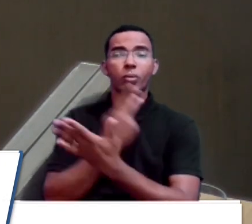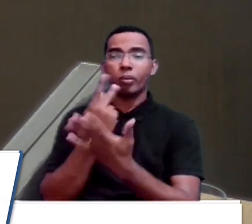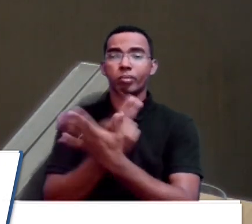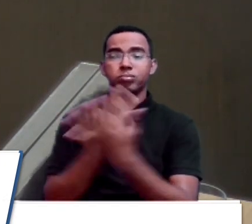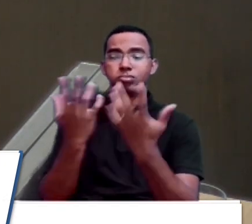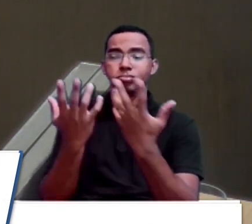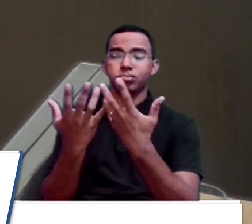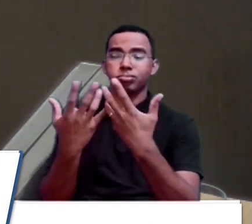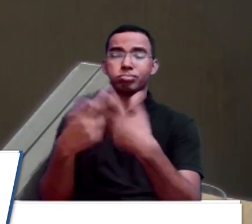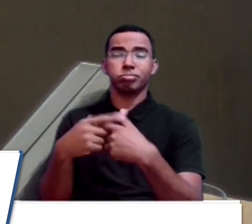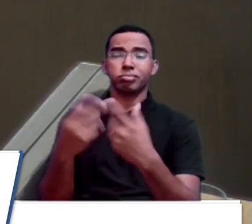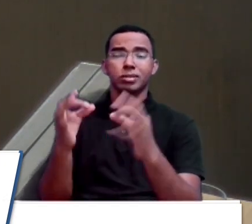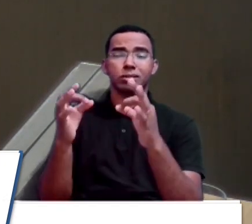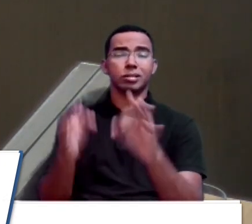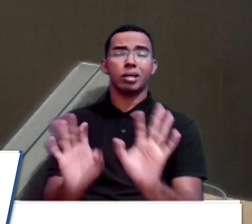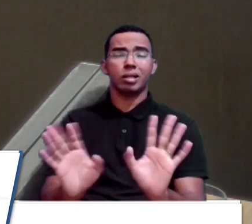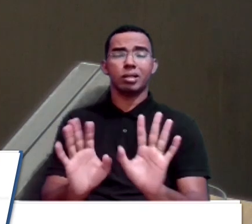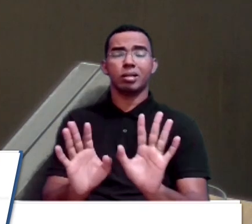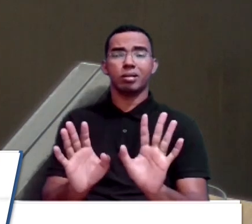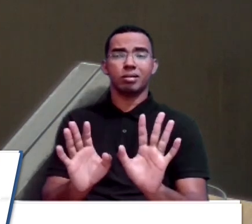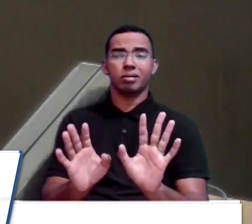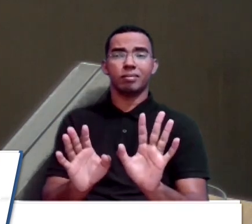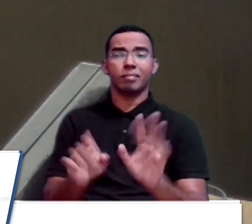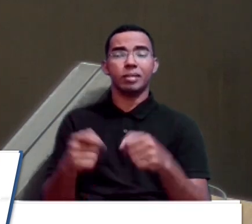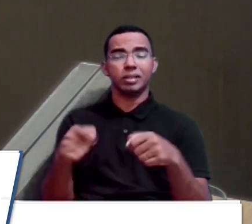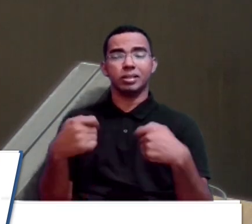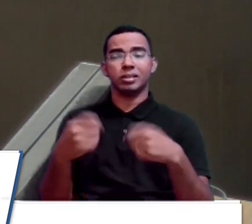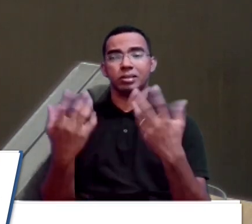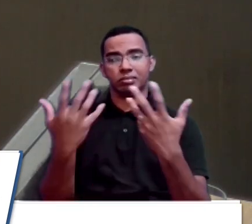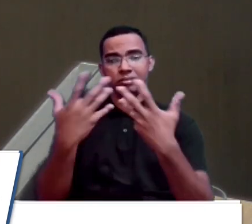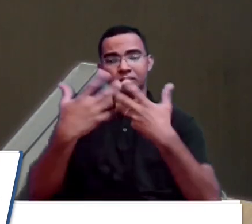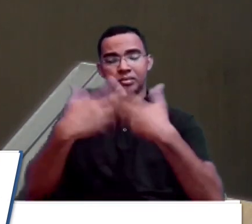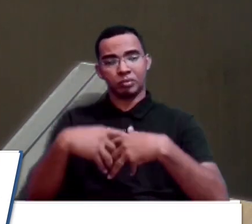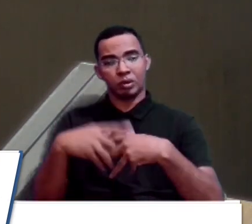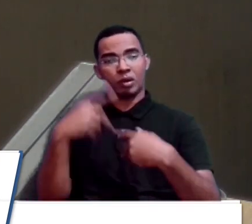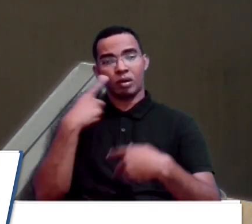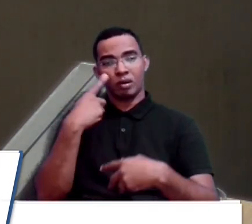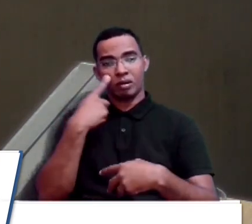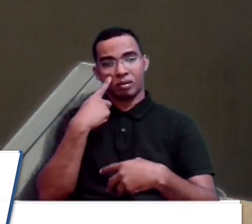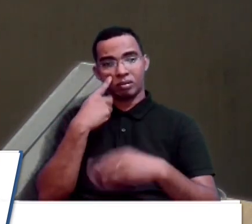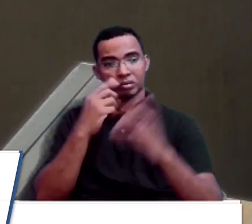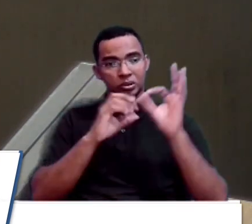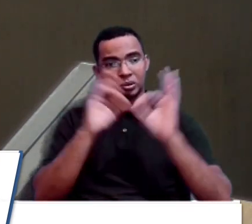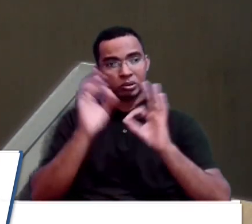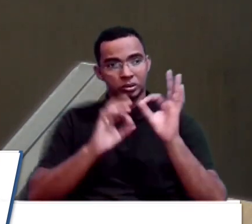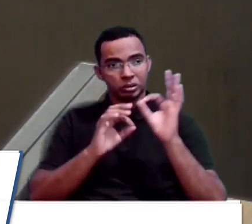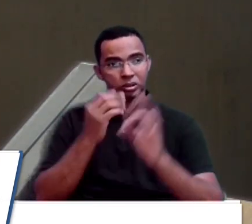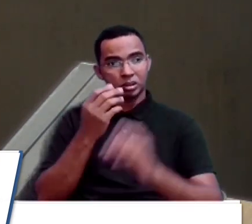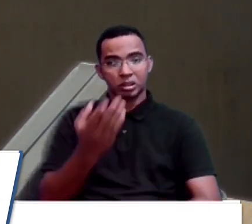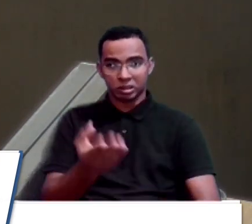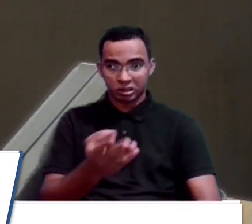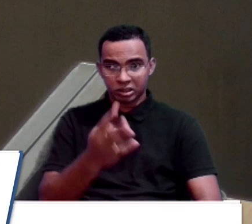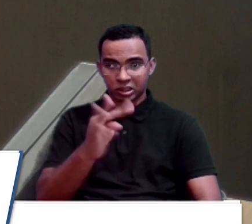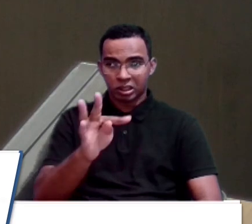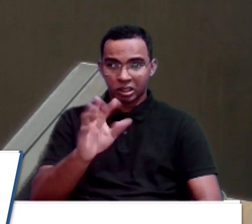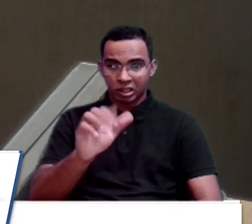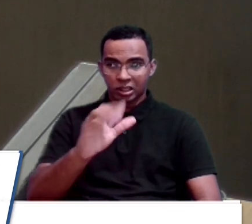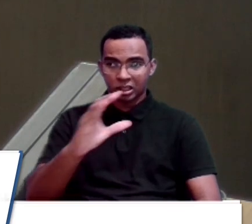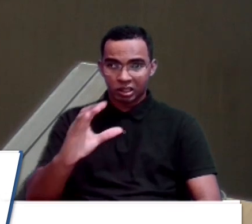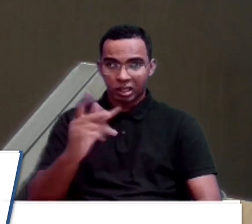alguma coisa não está funcionando. Então, precisa ser revisto. Corrigido. Esse TAC só fala